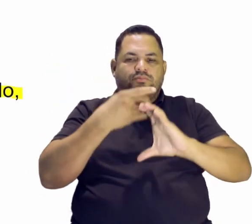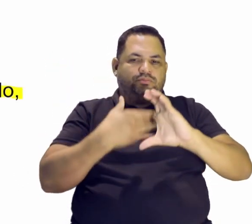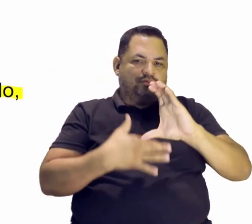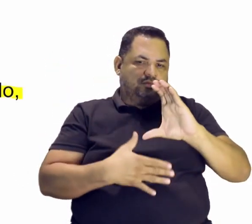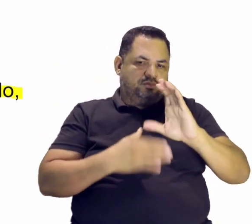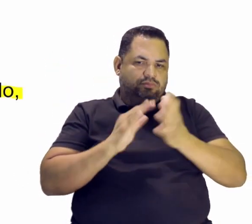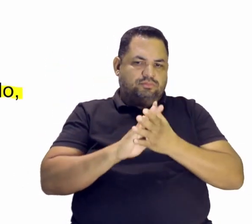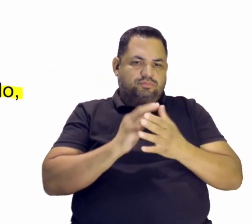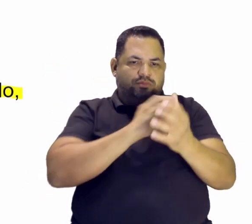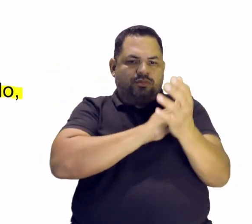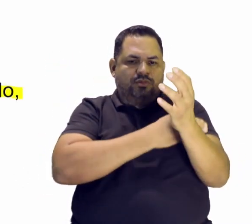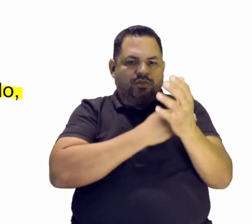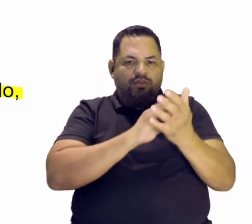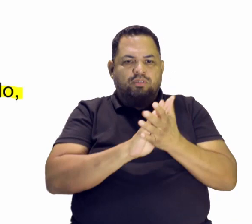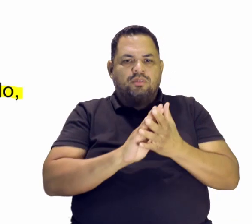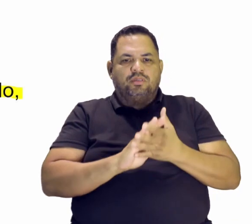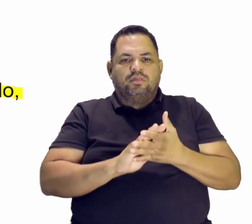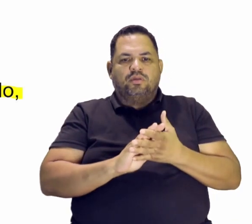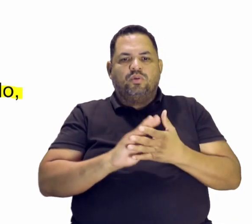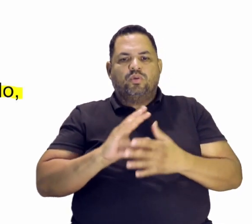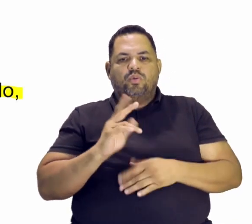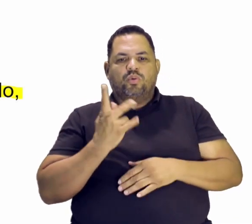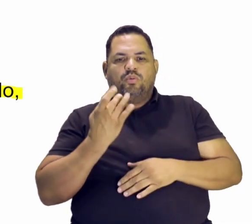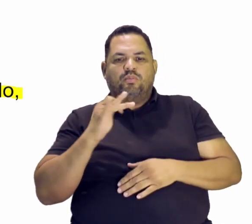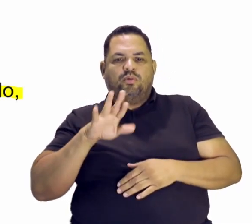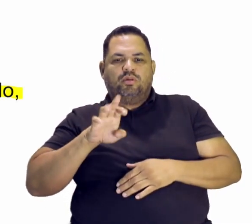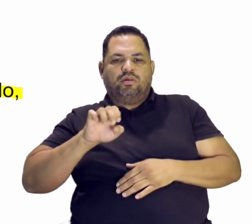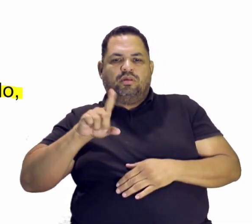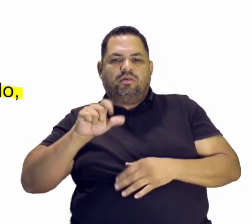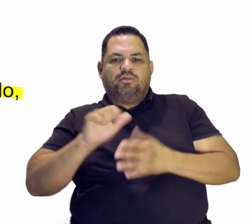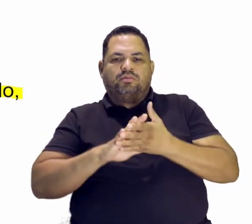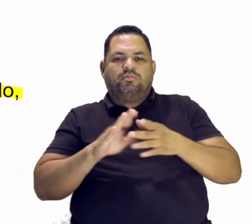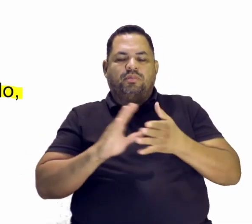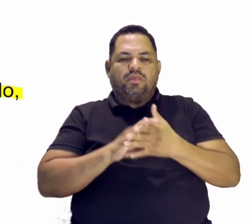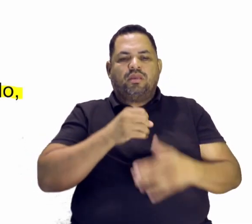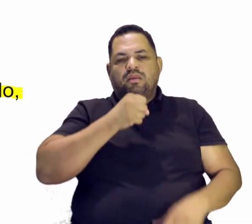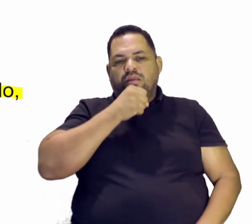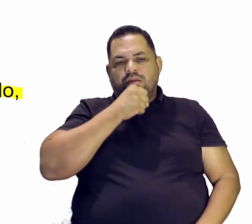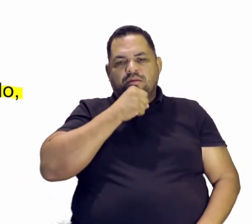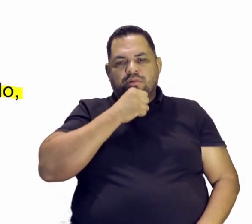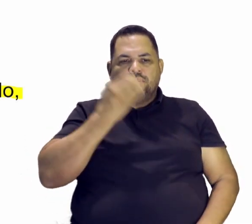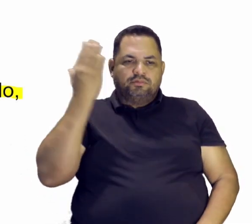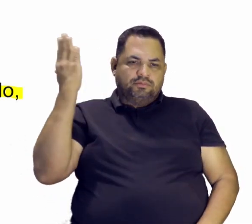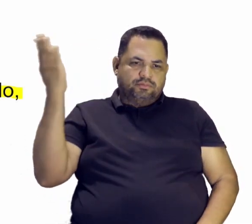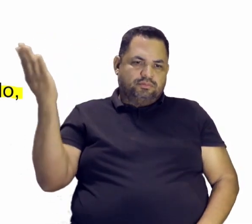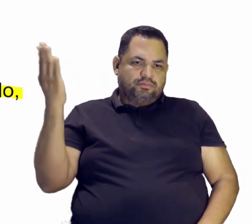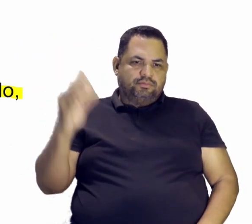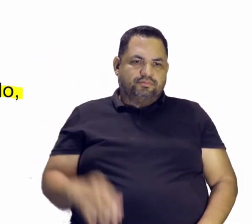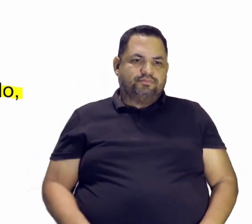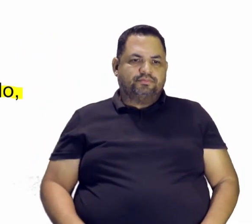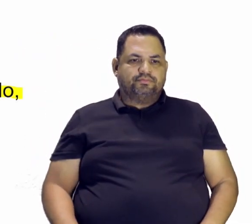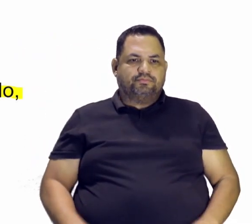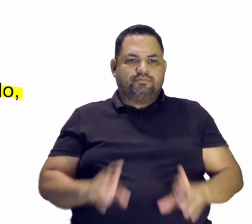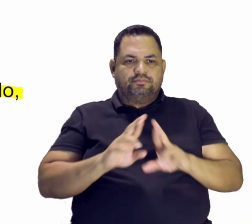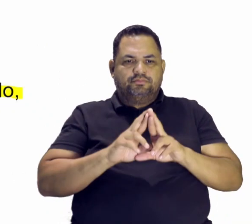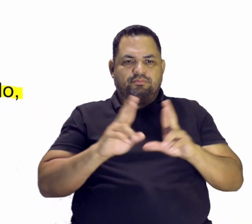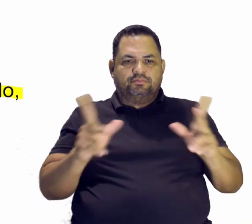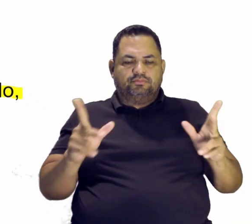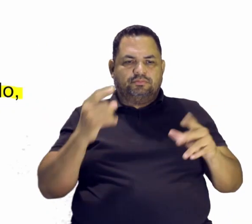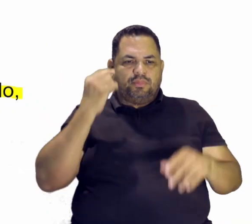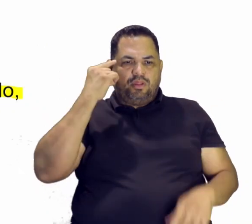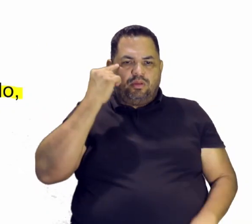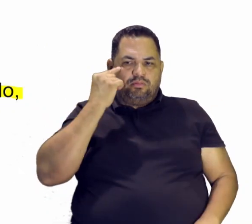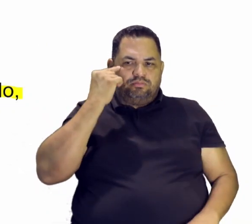perfil hormonal e envelhecimento. E a gente percebe, por exemplo, nessa imagem aqui, ó, uma diferença aí muscular, né?